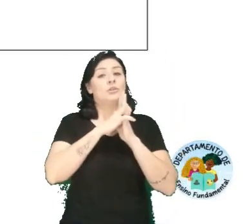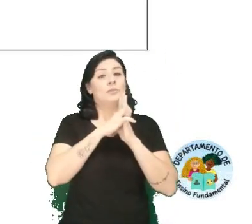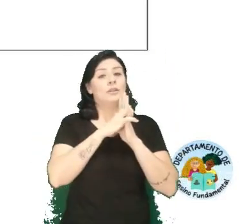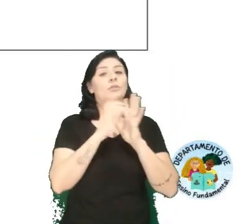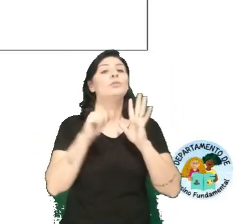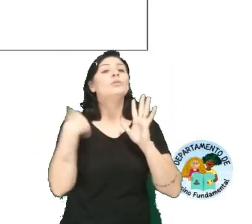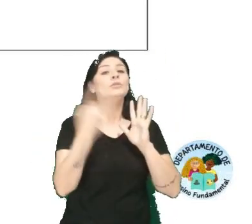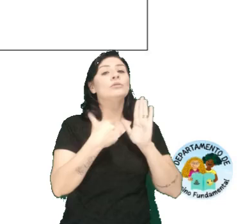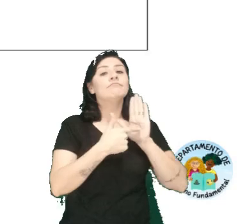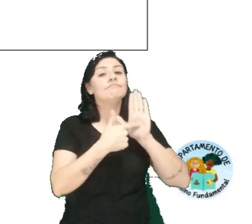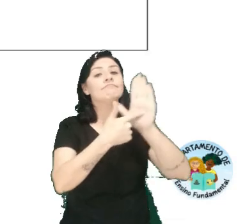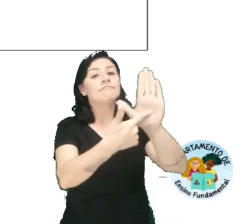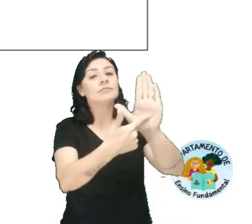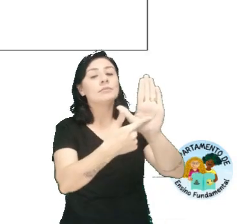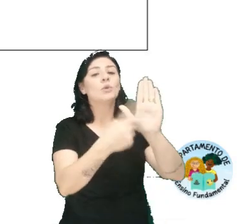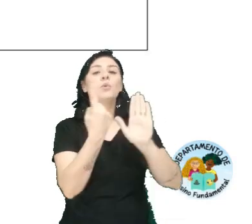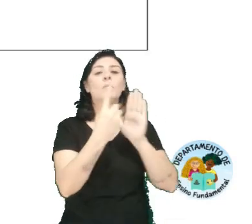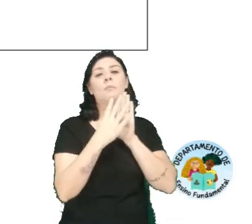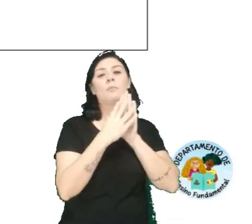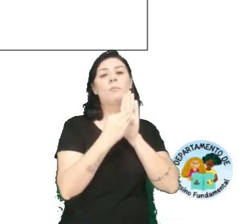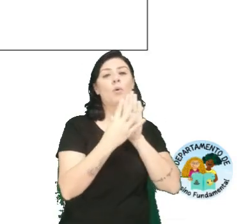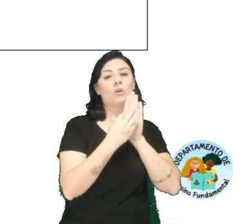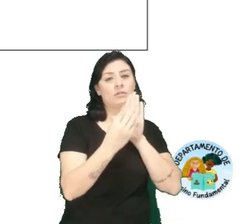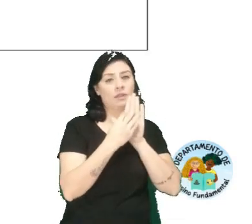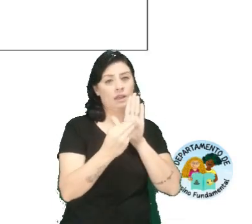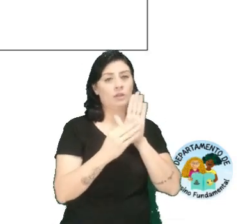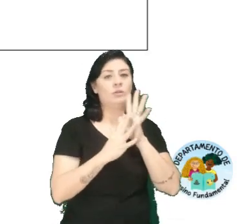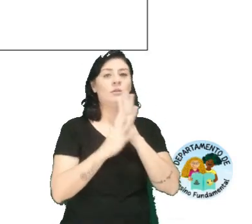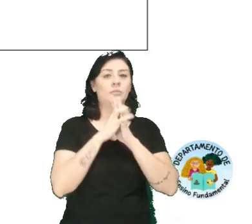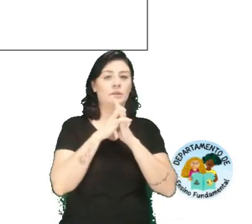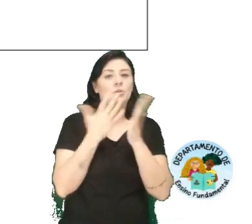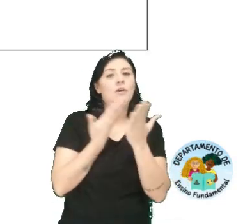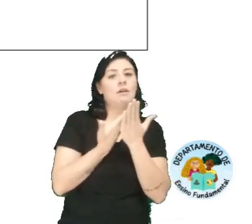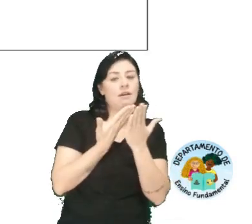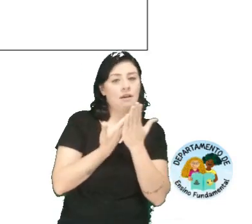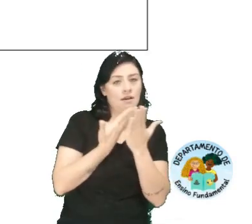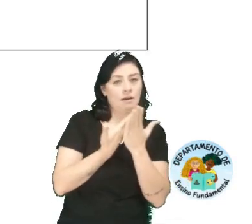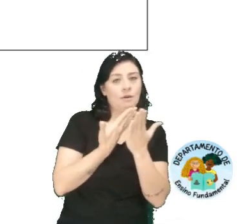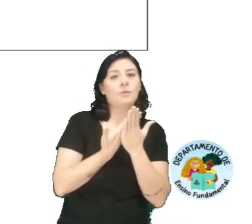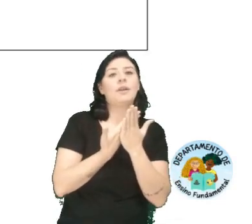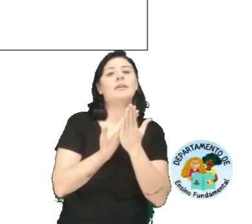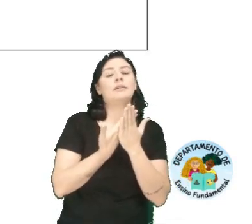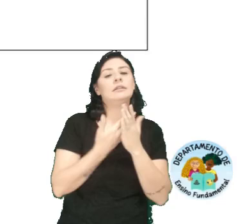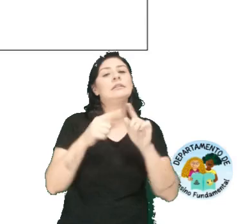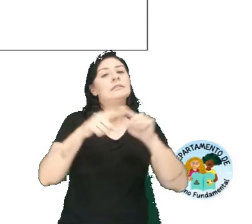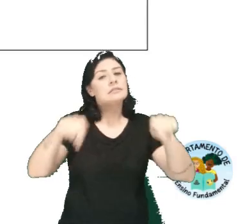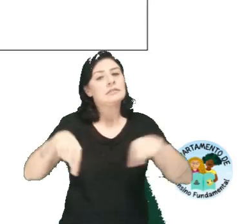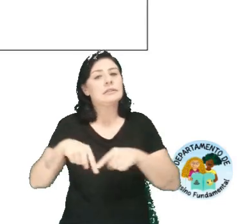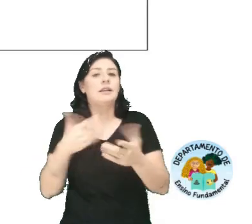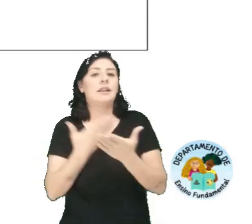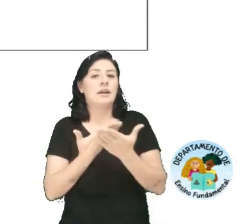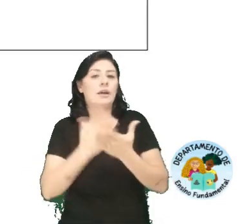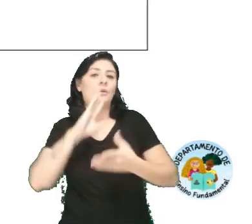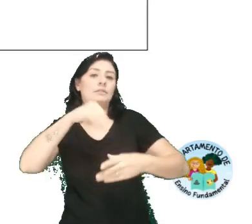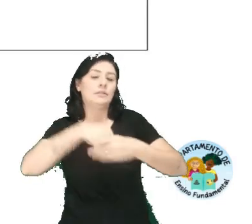aqui uma sugestão de um modelo de plano de aula para que você possa utilizar em sala de